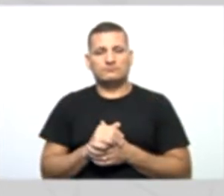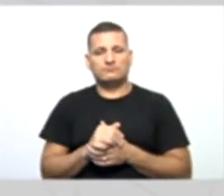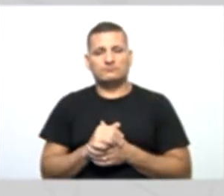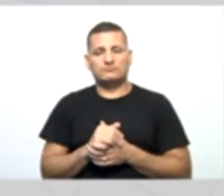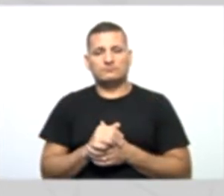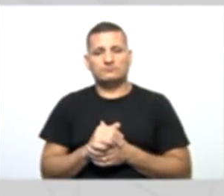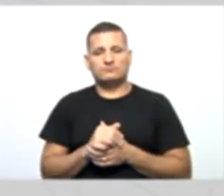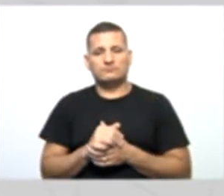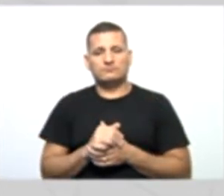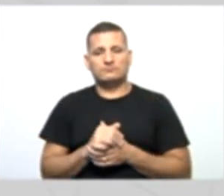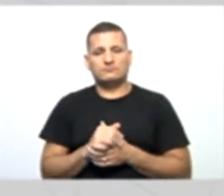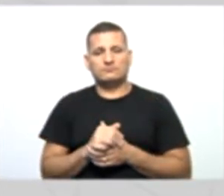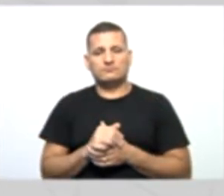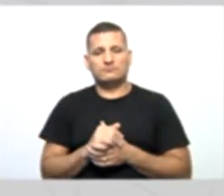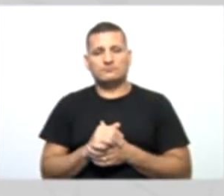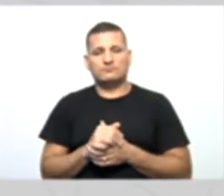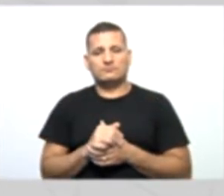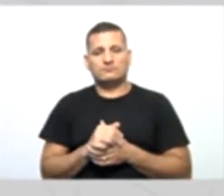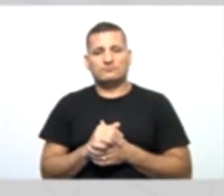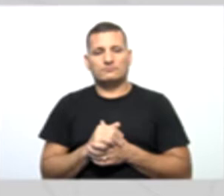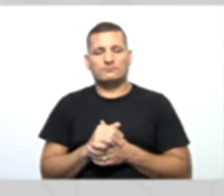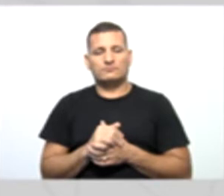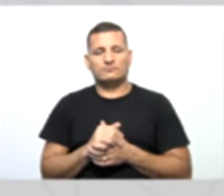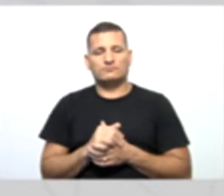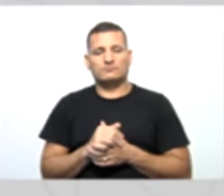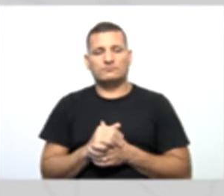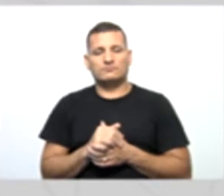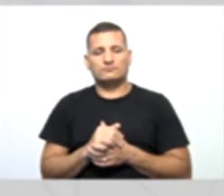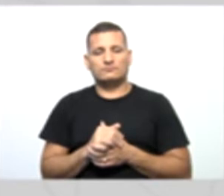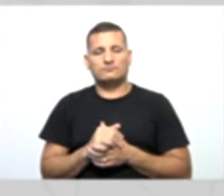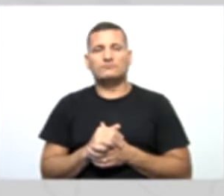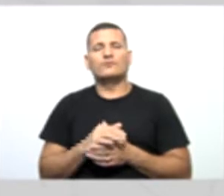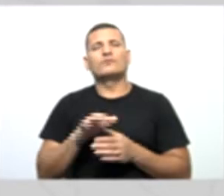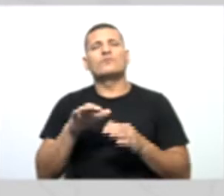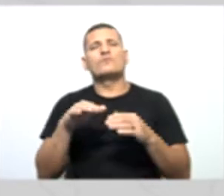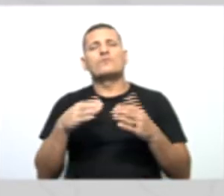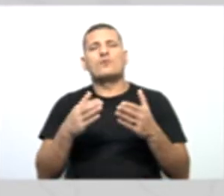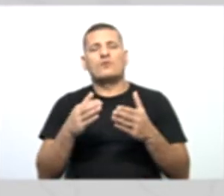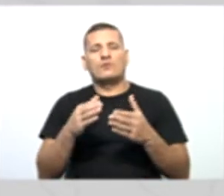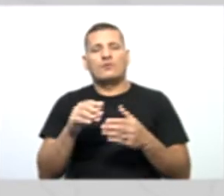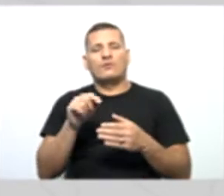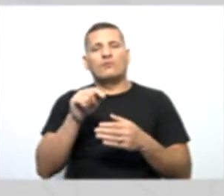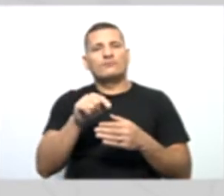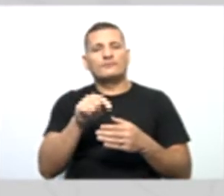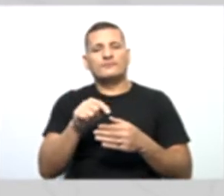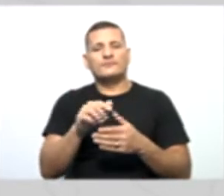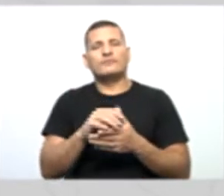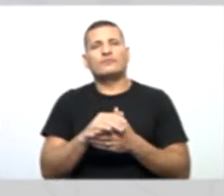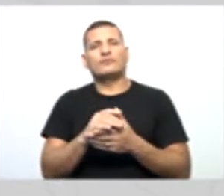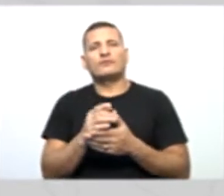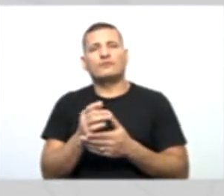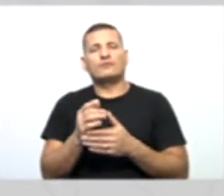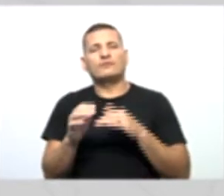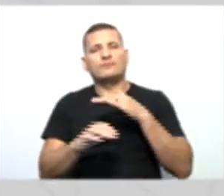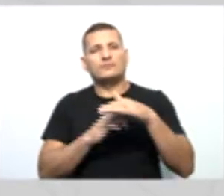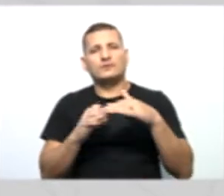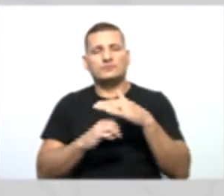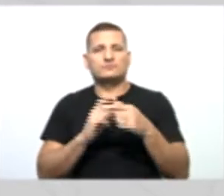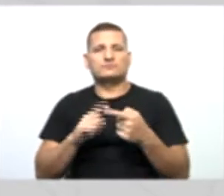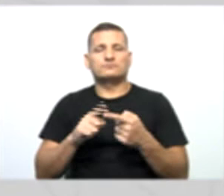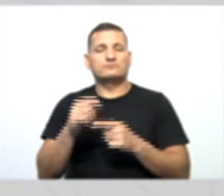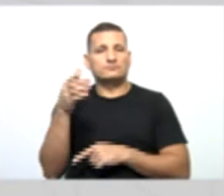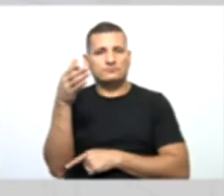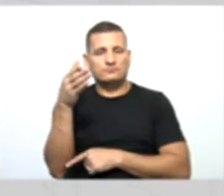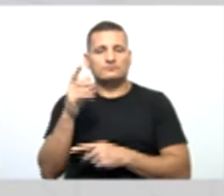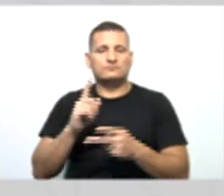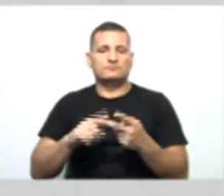de serras, mais rural, vamos dizer assim. Quais os negócios envolvidos nesse APL? Hotéis,